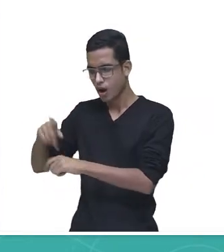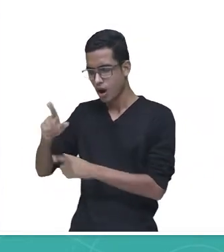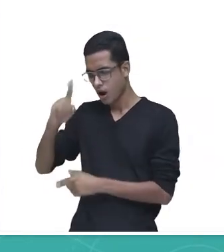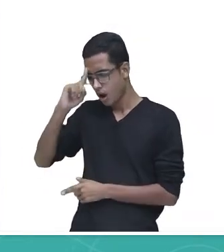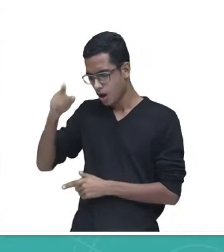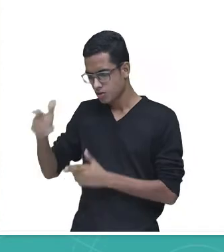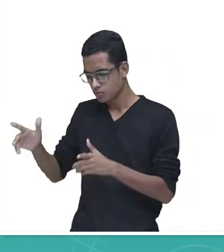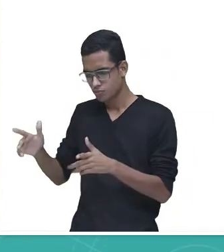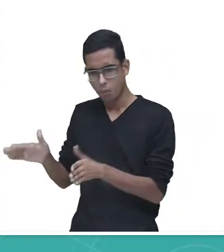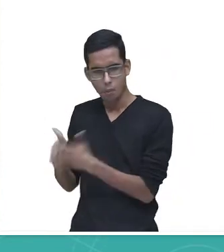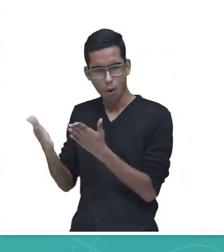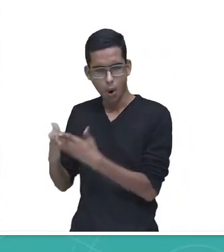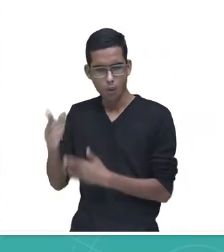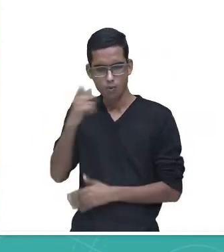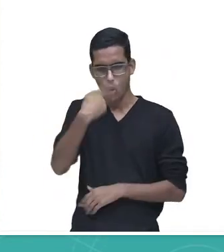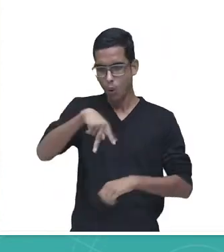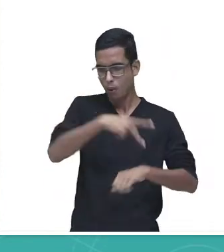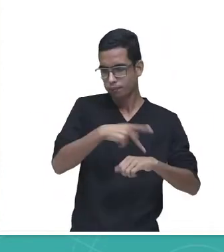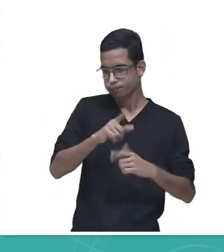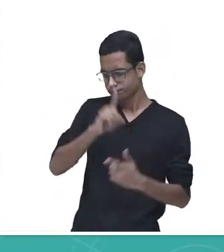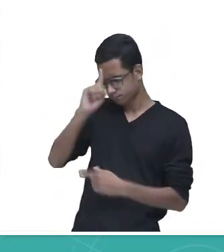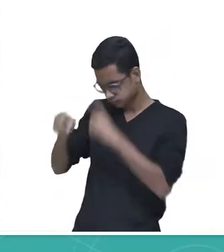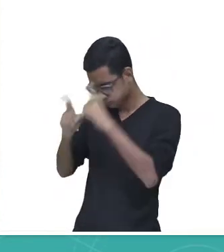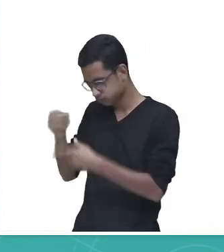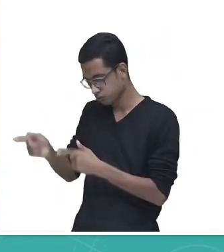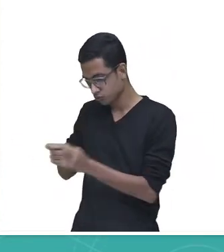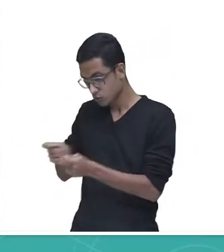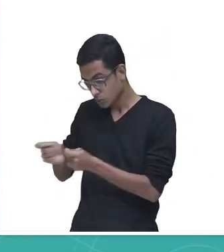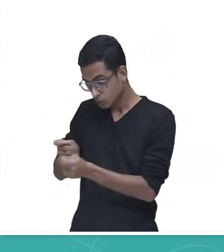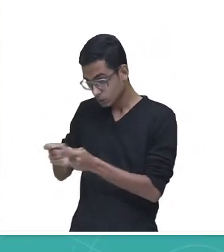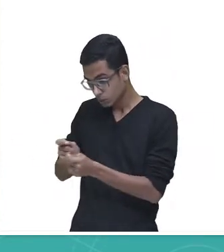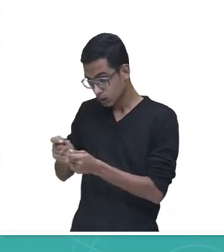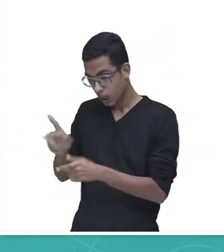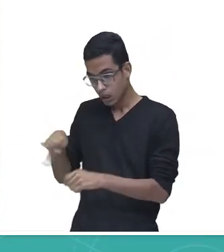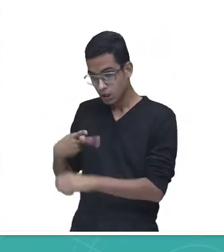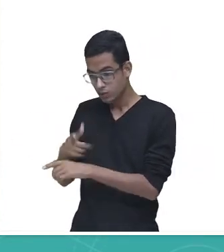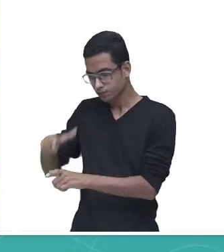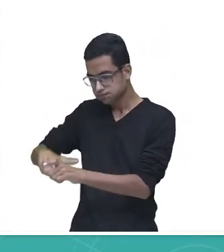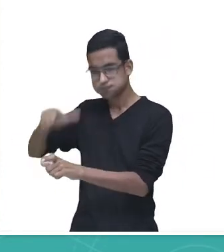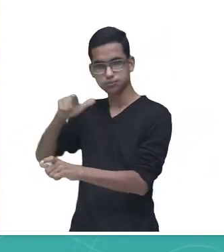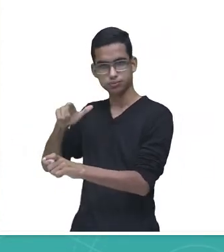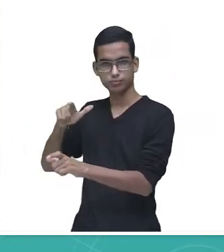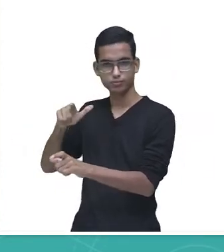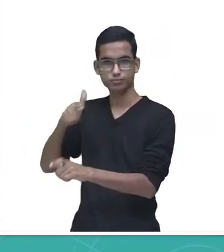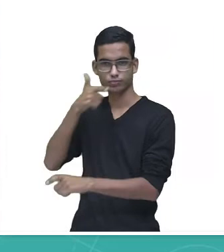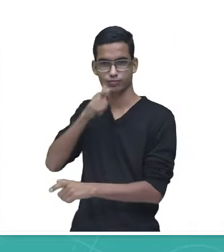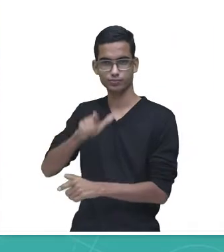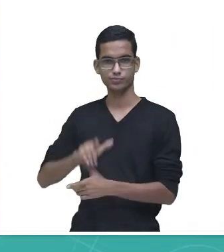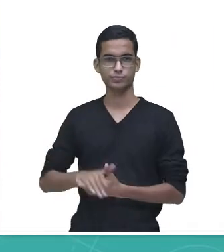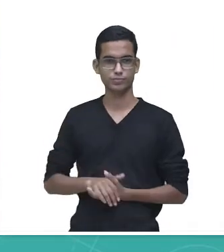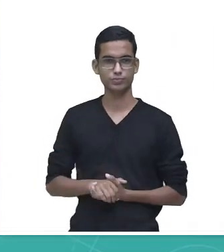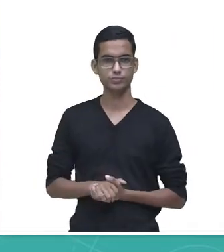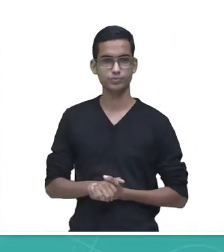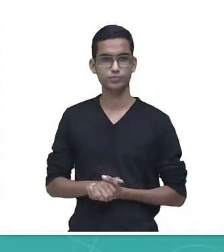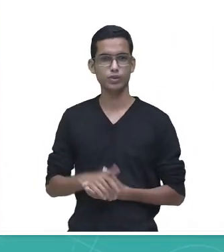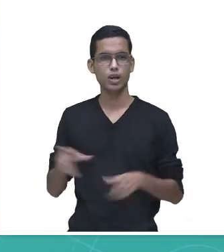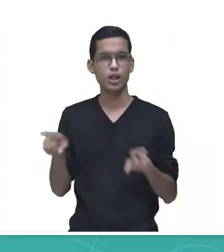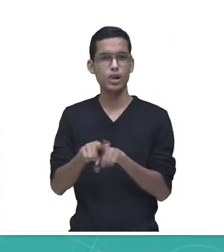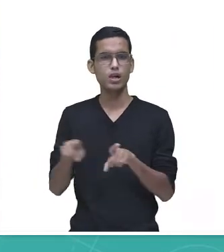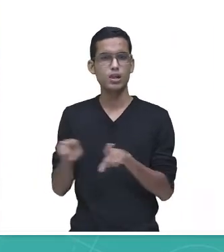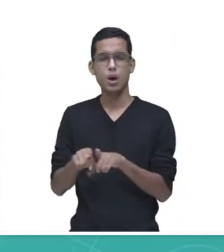popularizou, depois da Segunda Guerra Mundial, por dois motivos: o processo de descolonização e o enfraquecimento